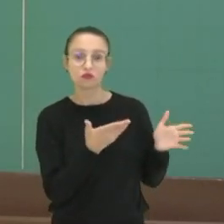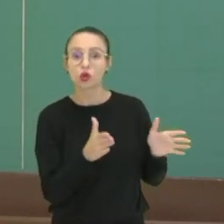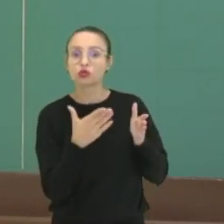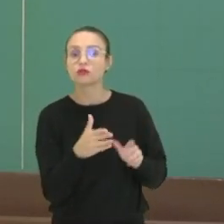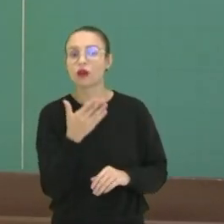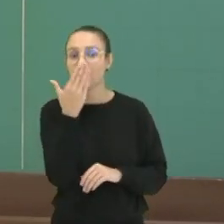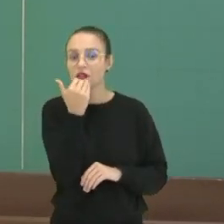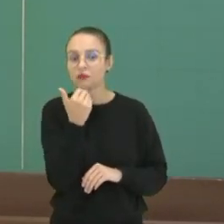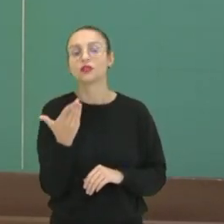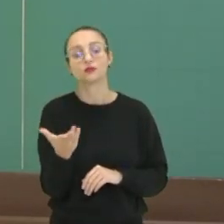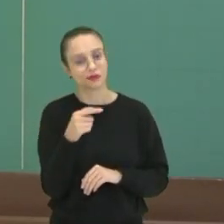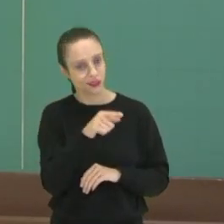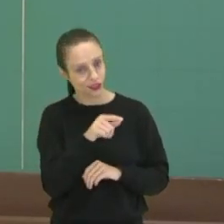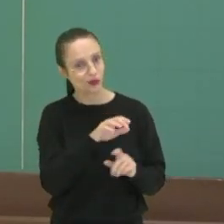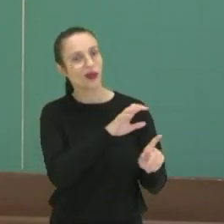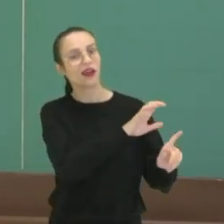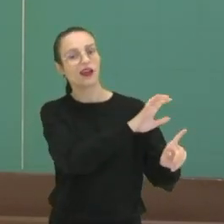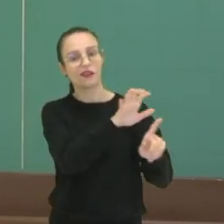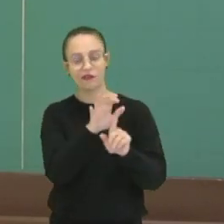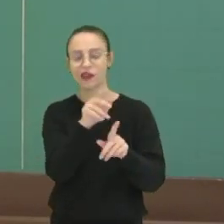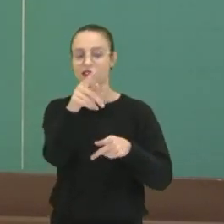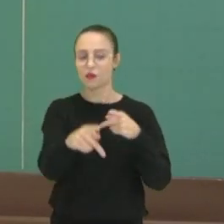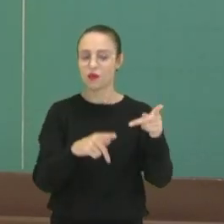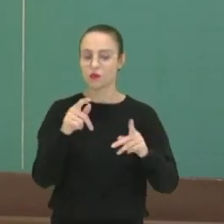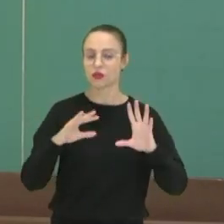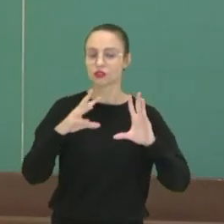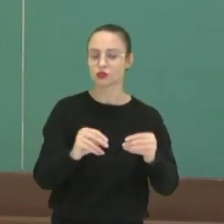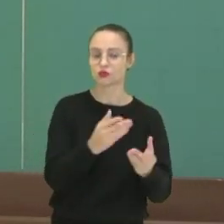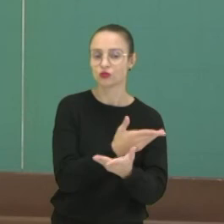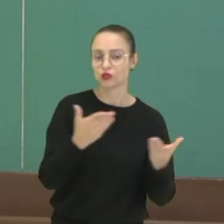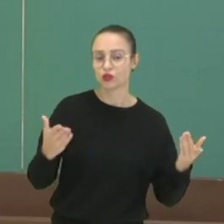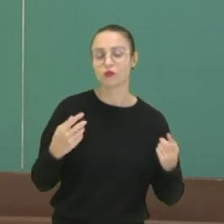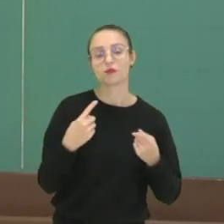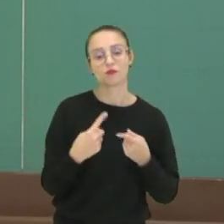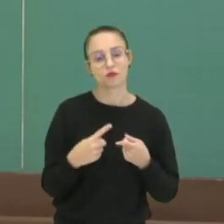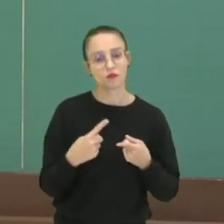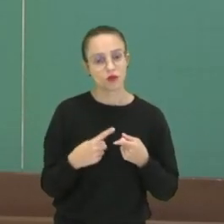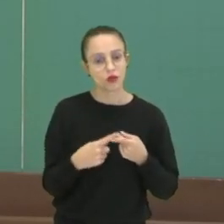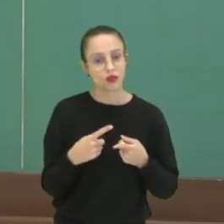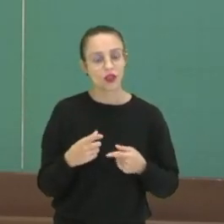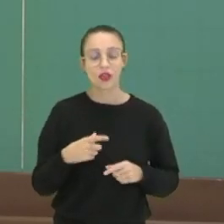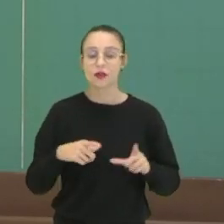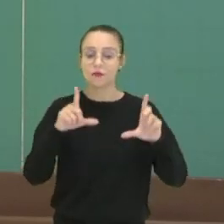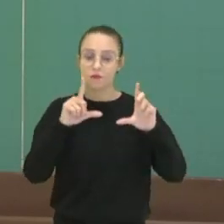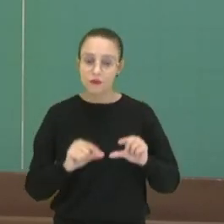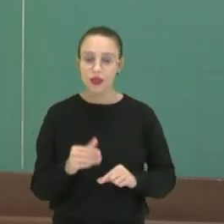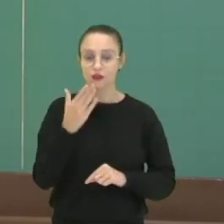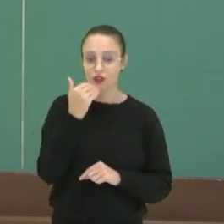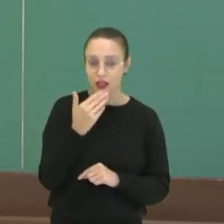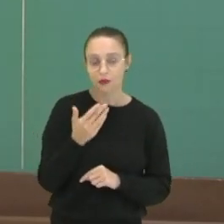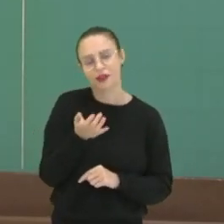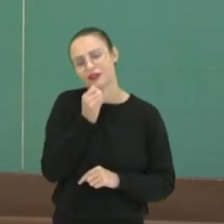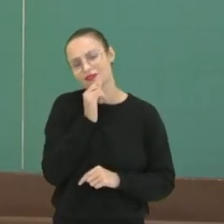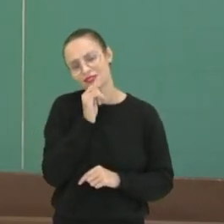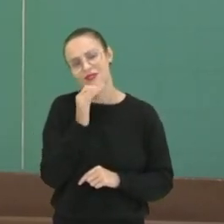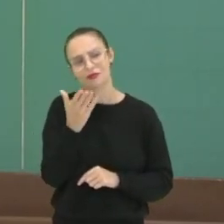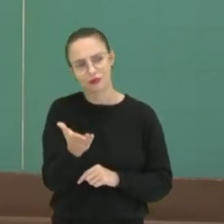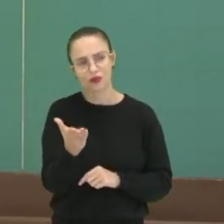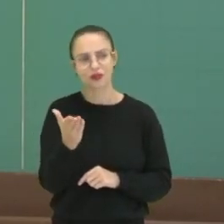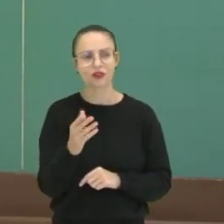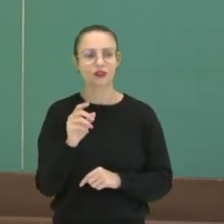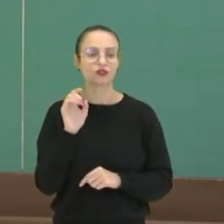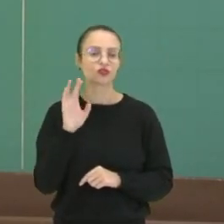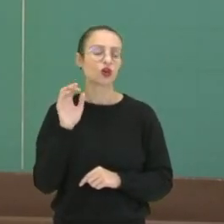supor. E aí isso vai afetar as pessoas como um todo, porque vai chegar menos alimento na mesa. Claro, um exemplo, né, para a gente